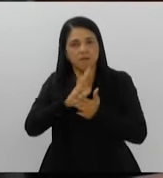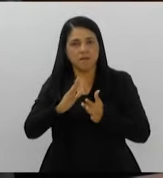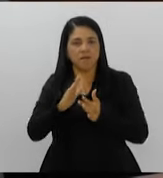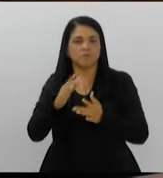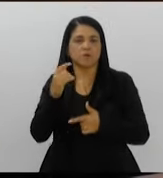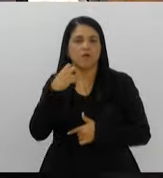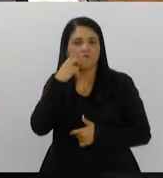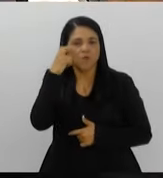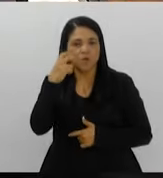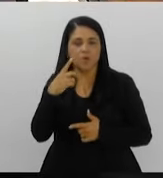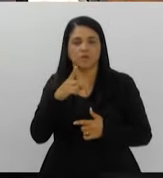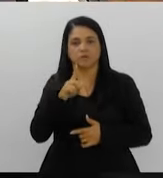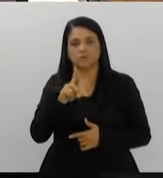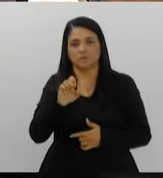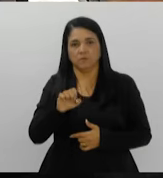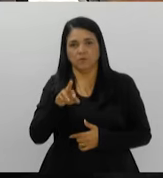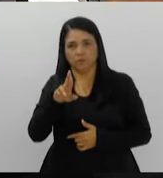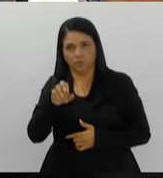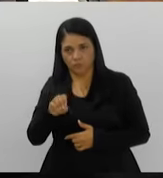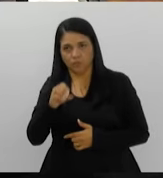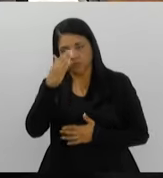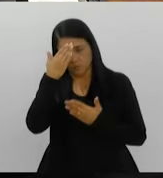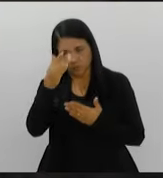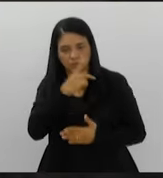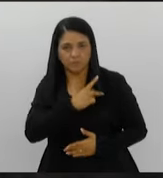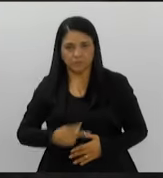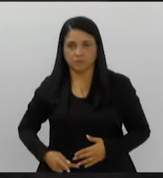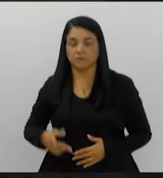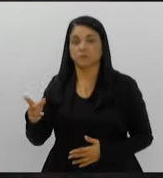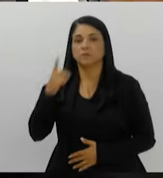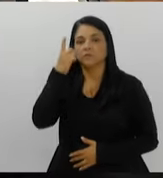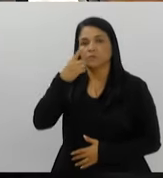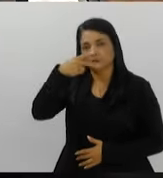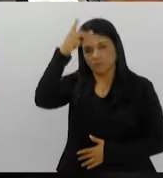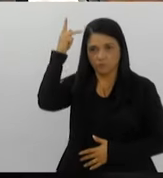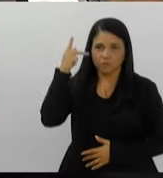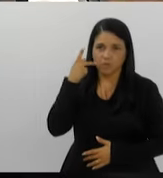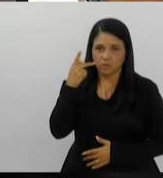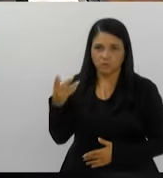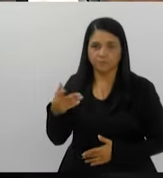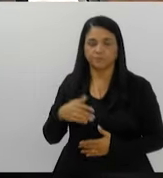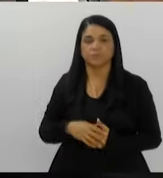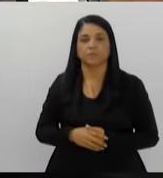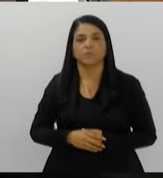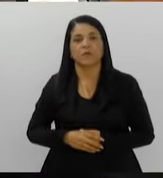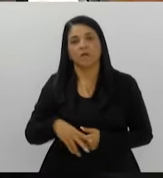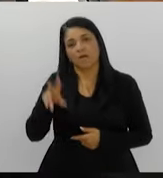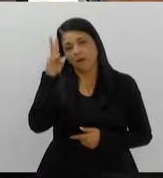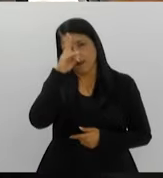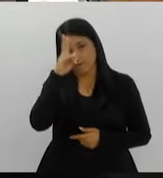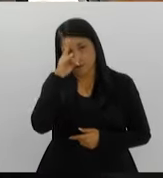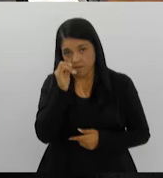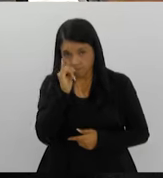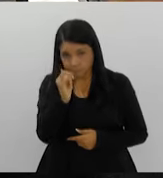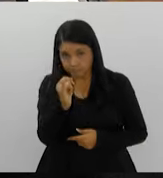chamada Detro. Obrigado, presidente. Presidente. Deputado Luiz Paulo. Eu queria lembrar, senhora